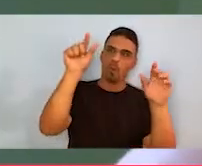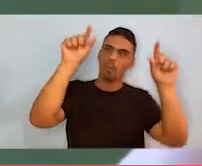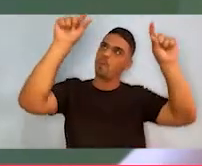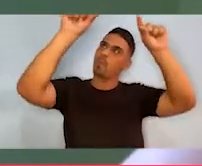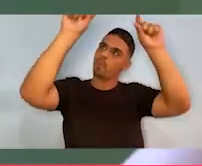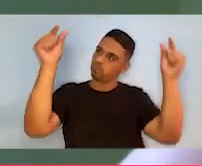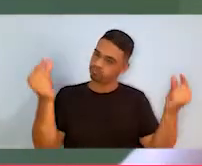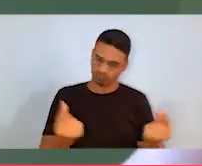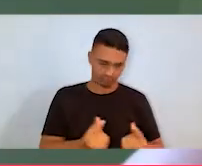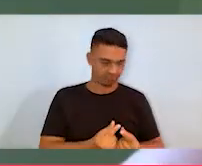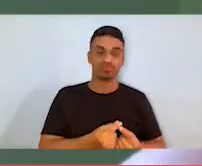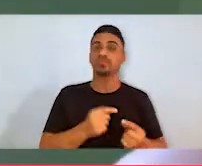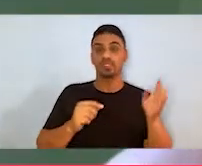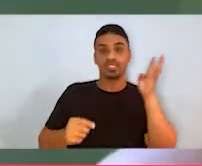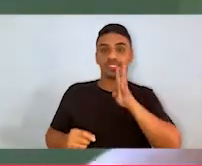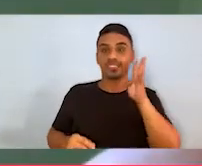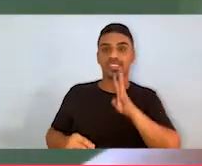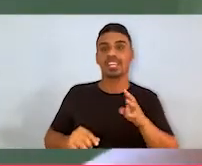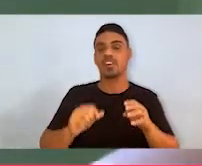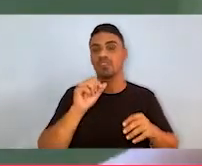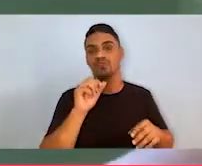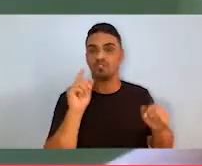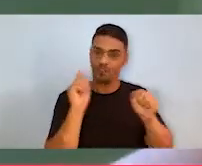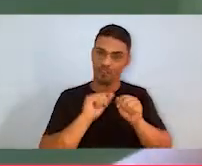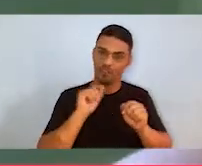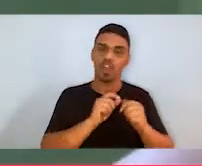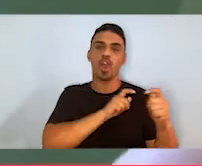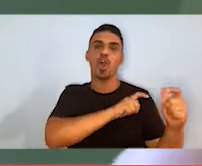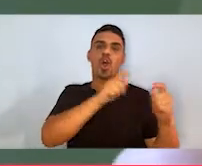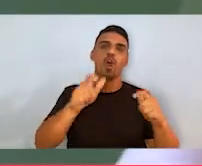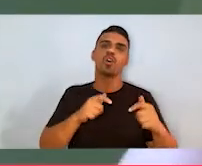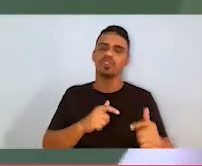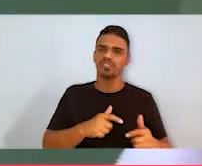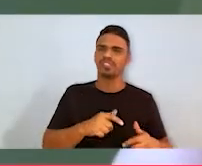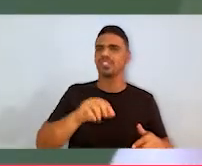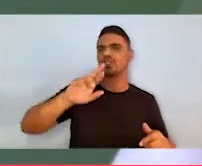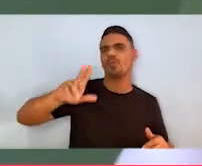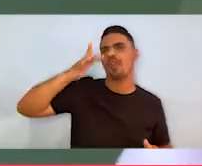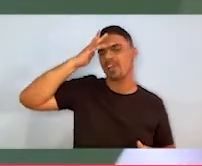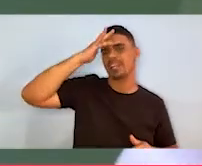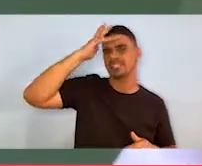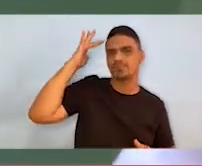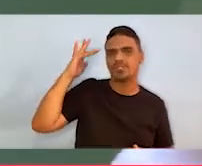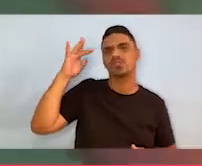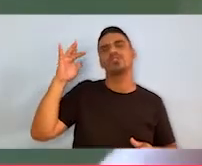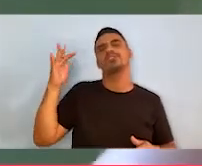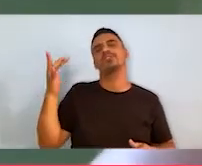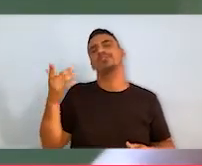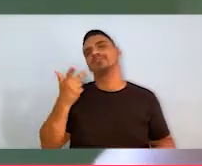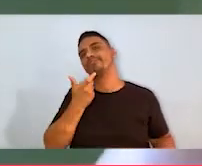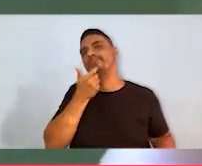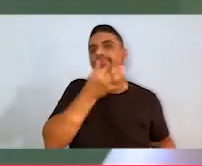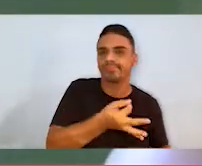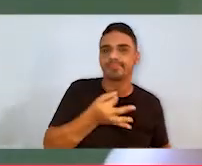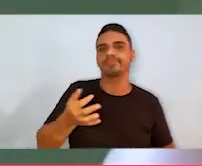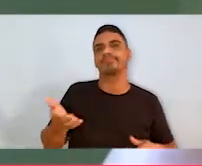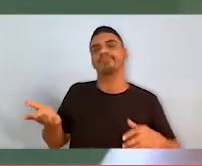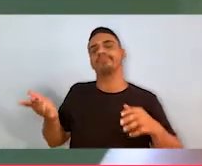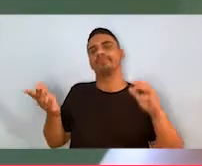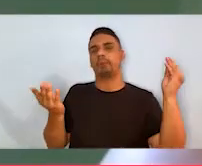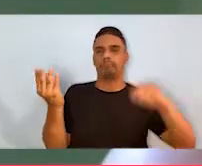feito consciente, se for feito onde precisa, e não aquela galera que joga uma fog em tudo, assim,